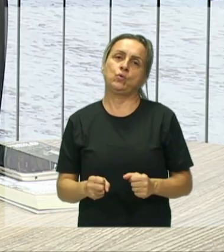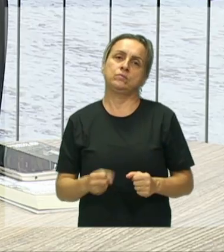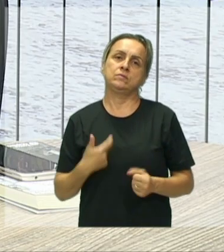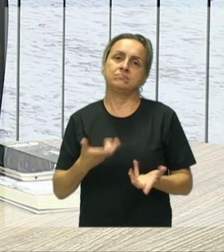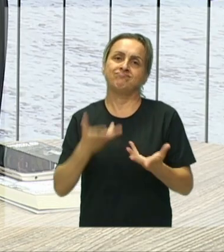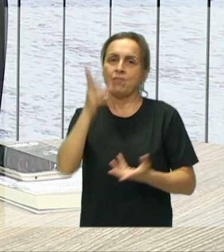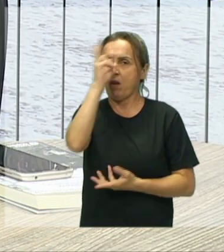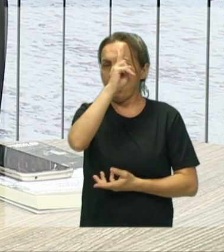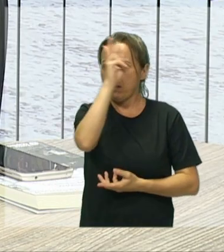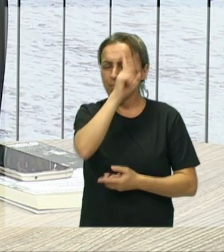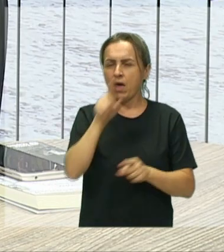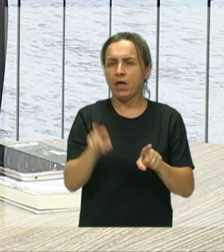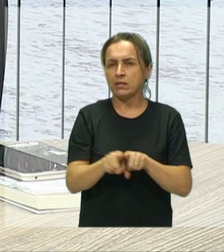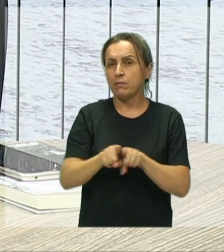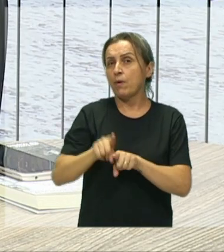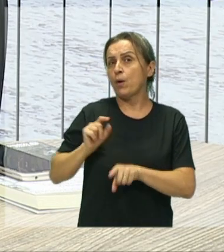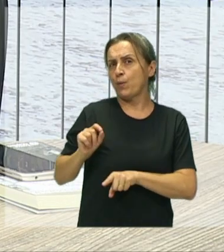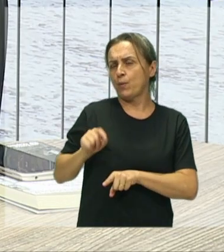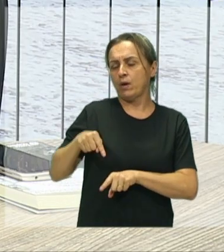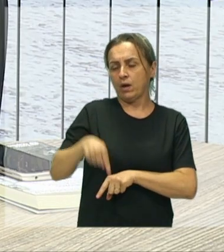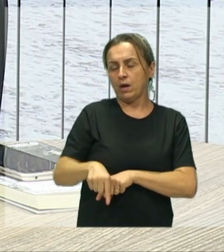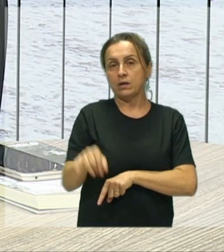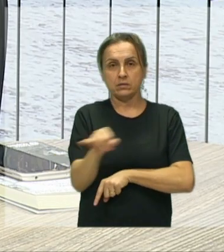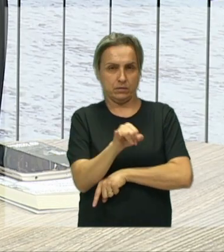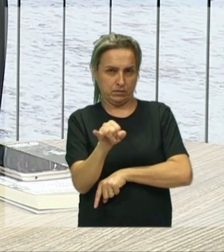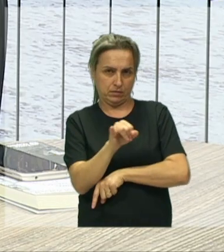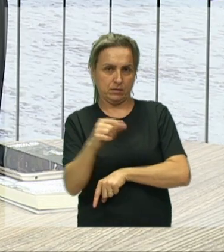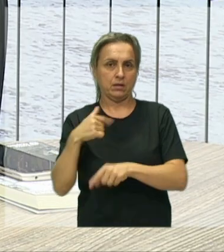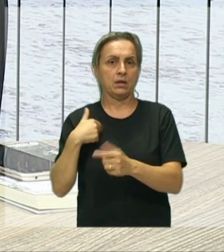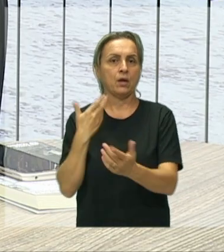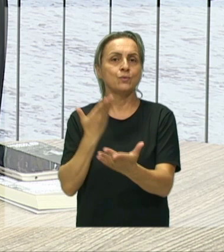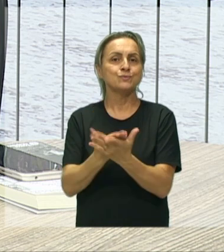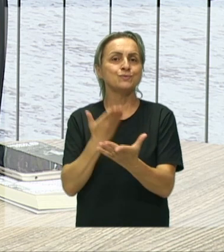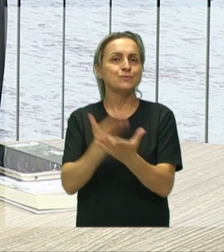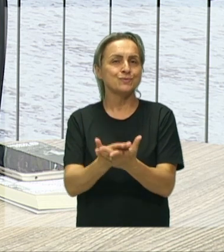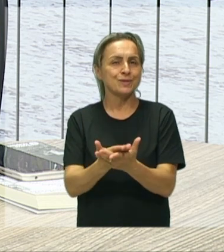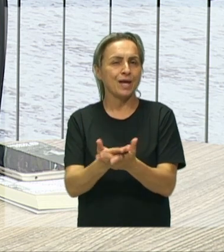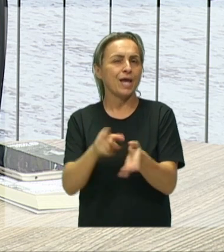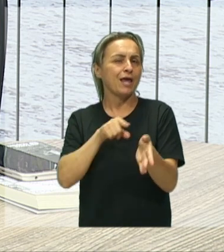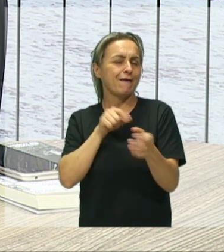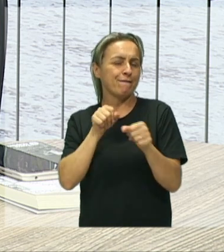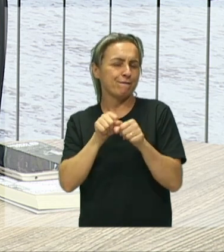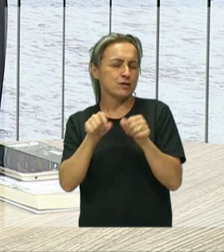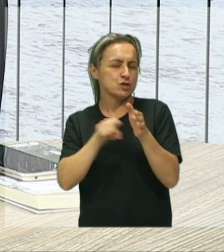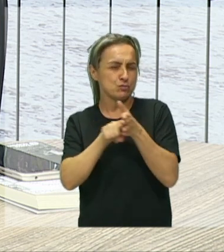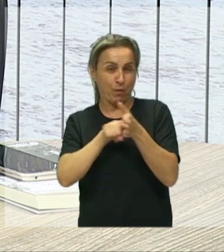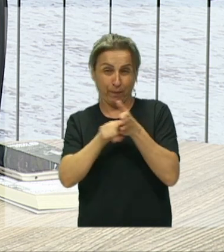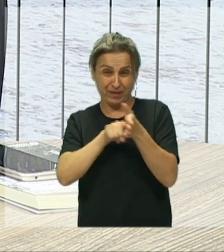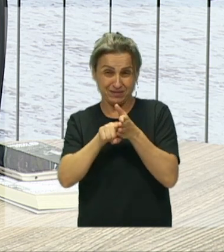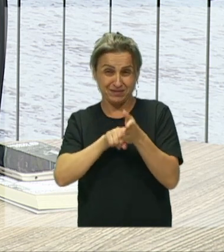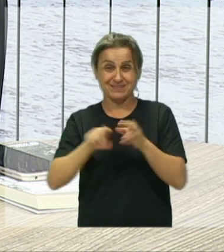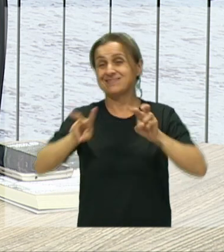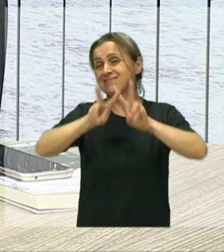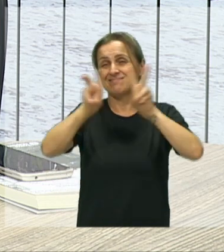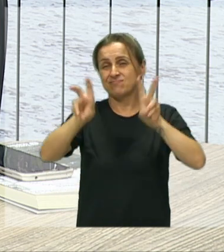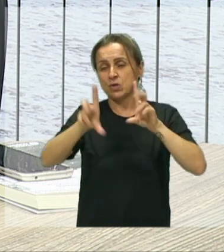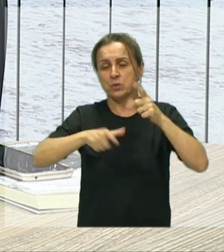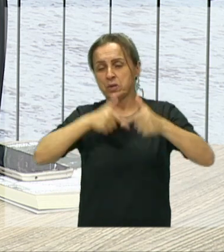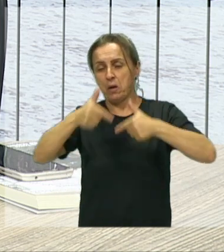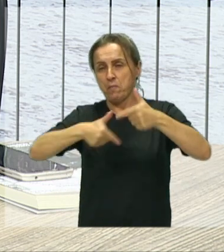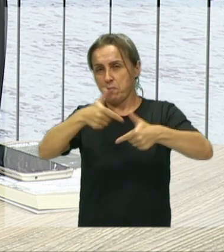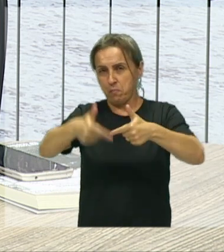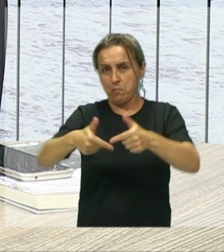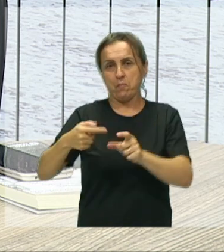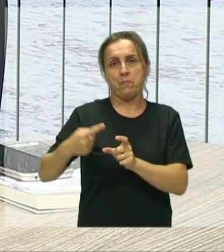também, eu estudei uma pesquisa que eu fiz sobre os trabalhadores urbanos. A